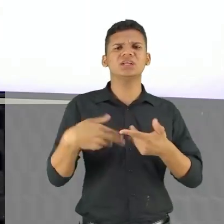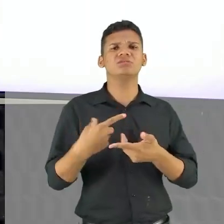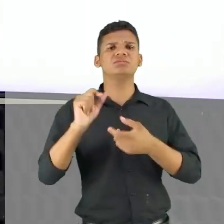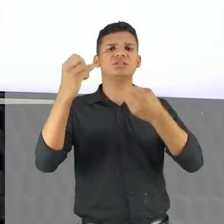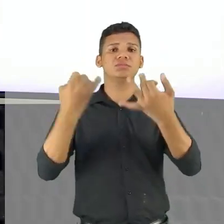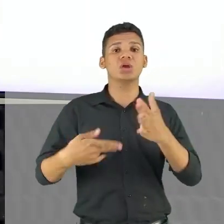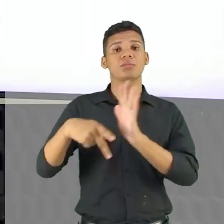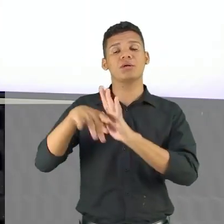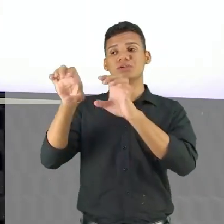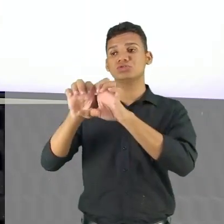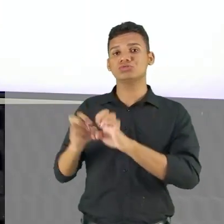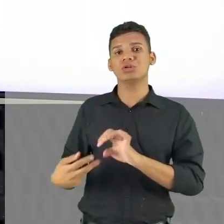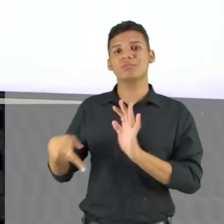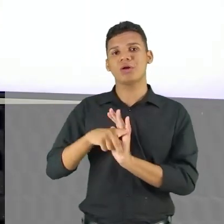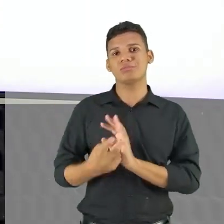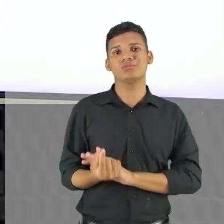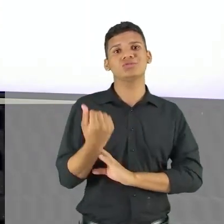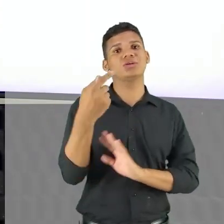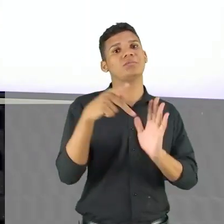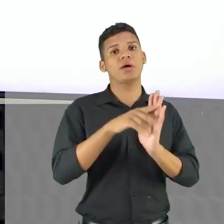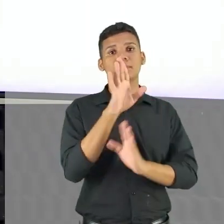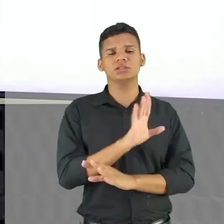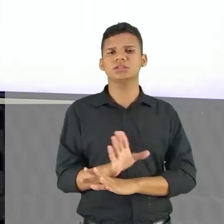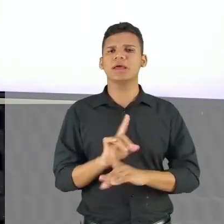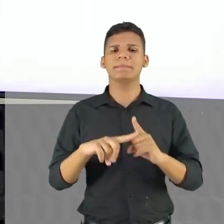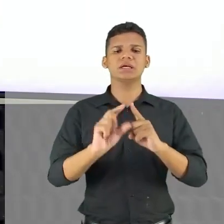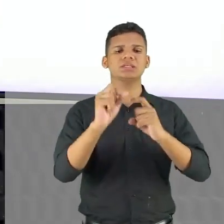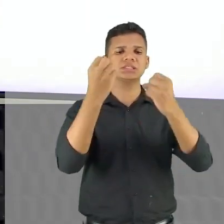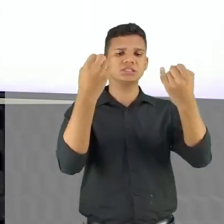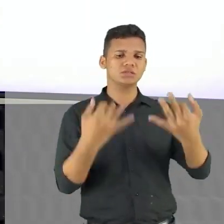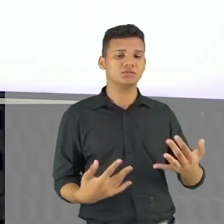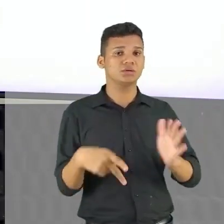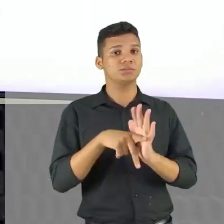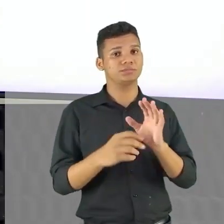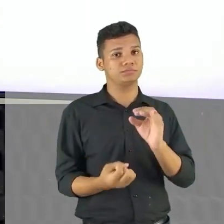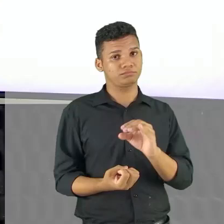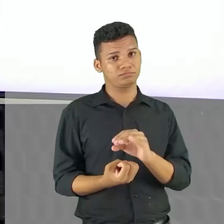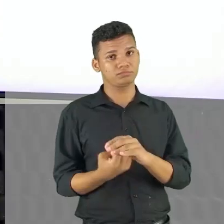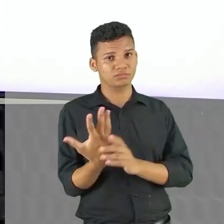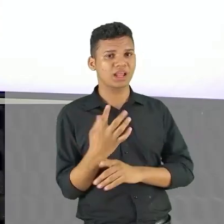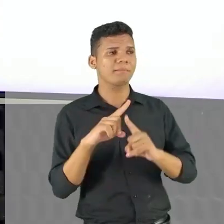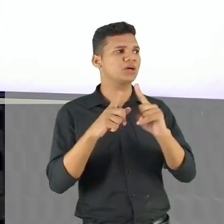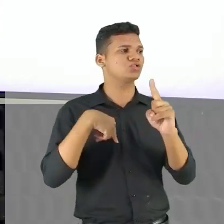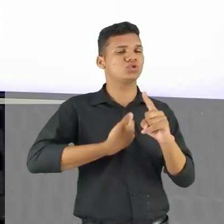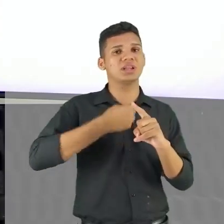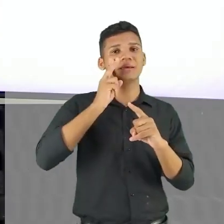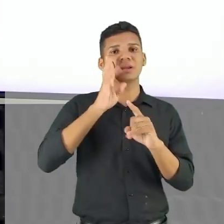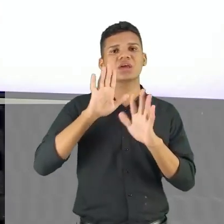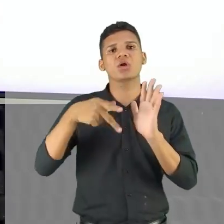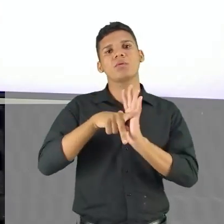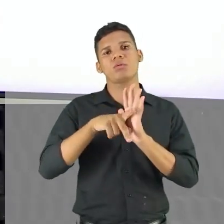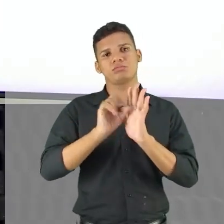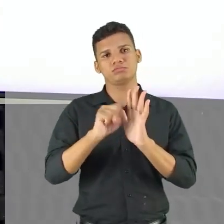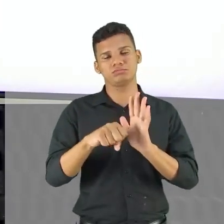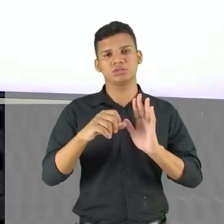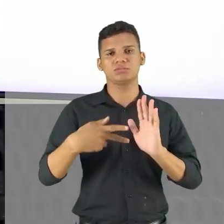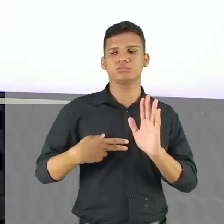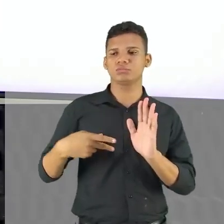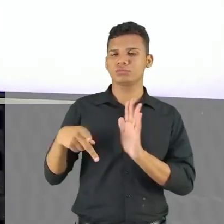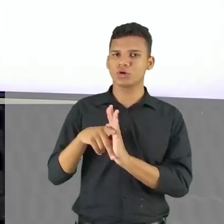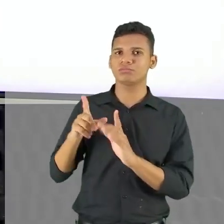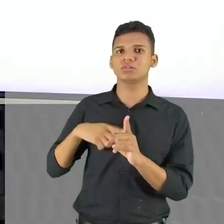estrutura fundiária brasileira. Quando eu falo dessa estrutura fundiária, basicamente a gente vai lembrar do censo agropecuário que o